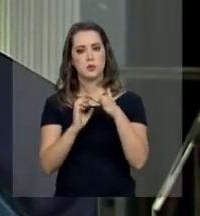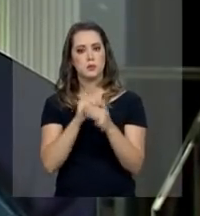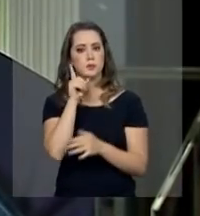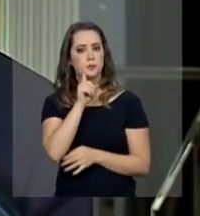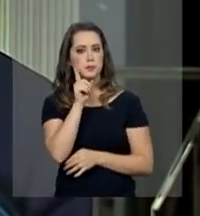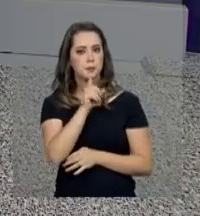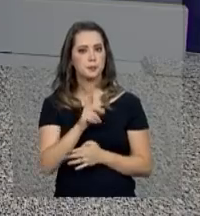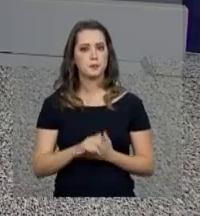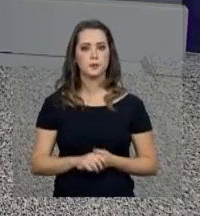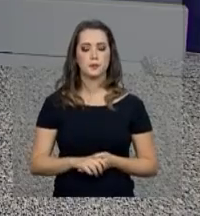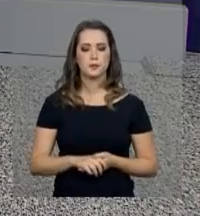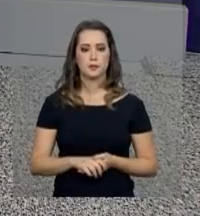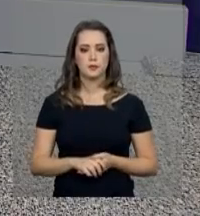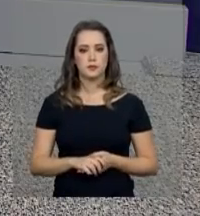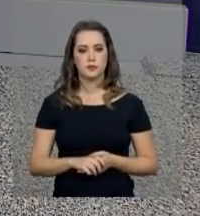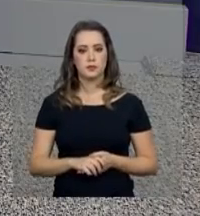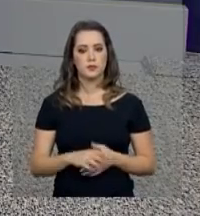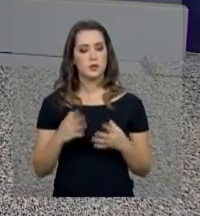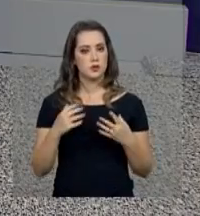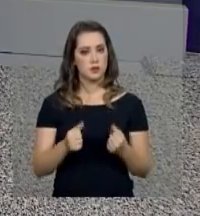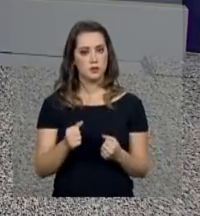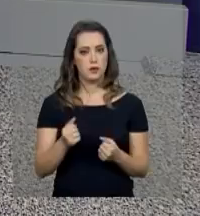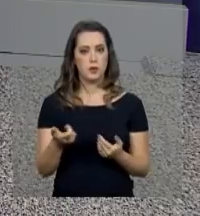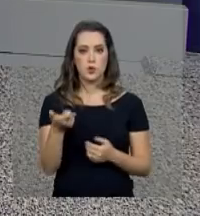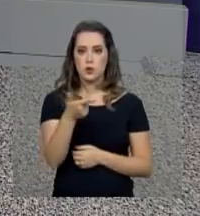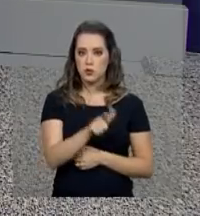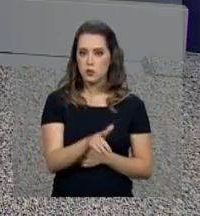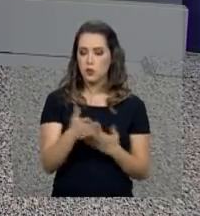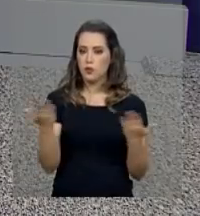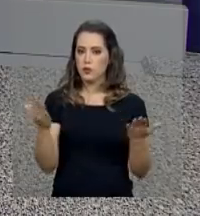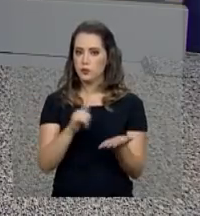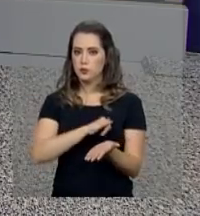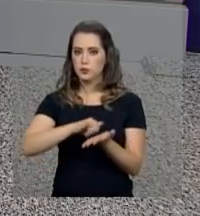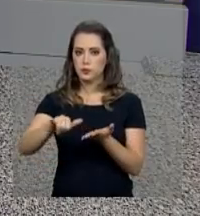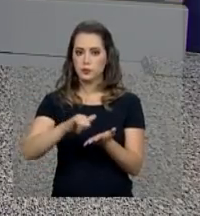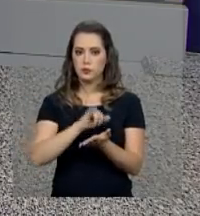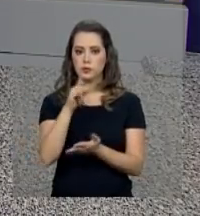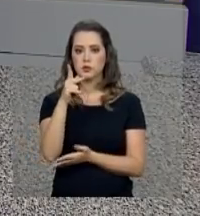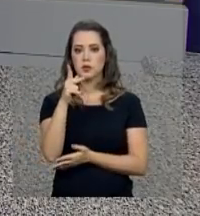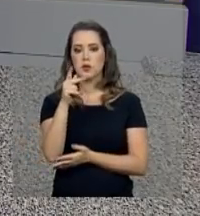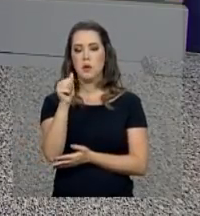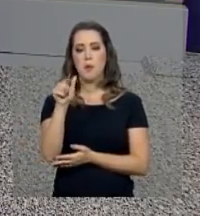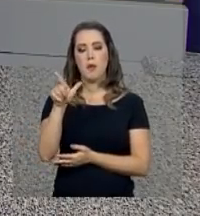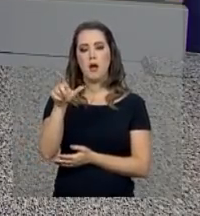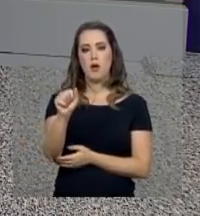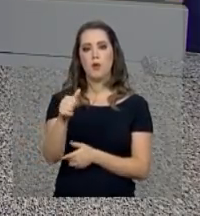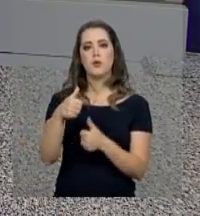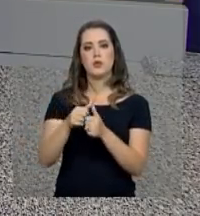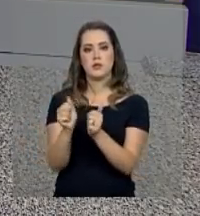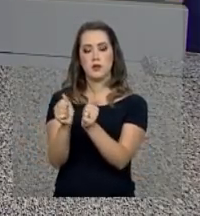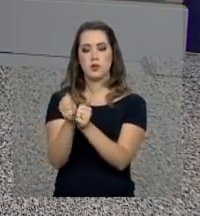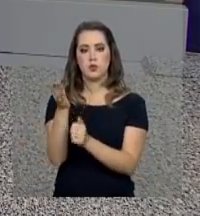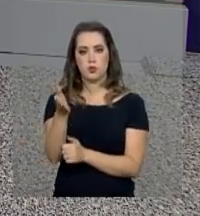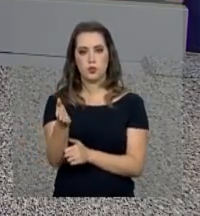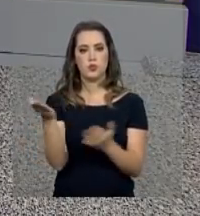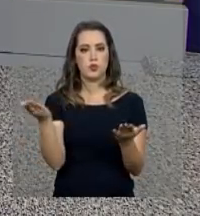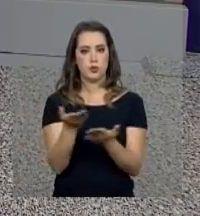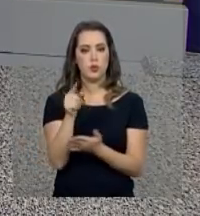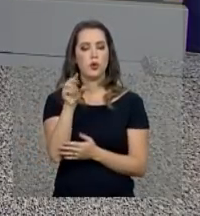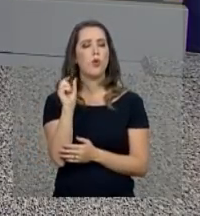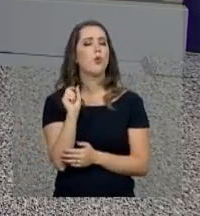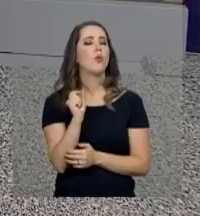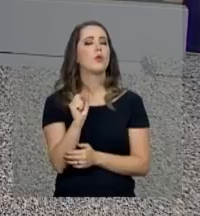também. Vamos agora voltar ao vivo a Nova York. Paola De Orte está lá. Paola, como é que está a Assembleia neste